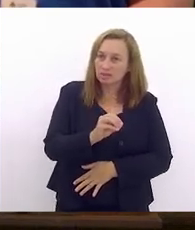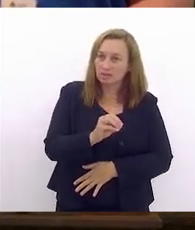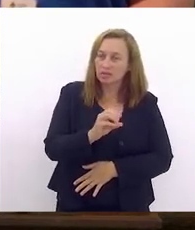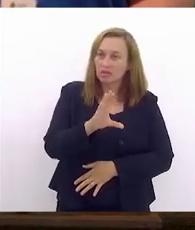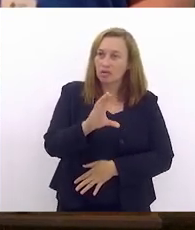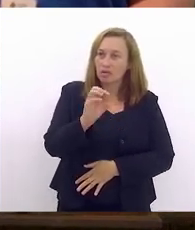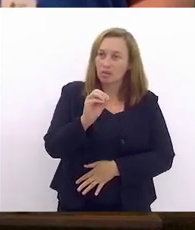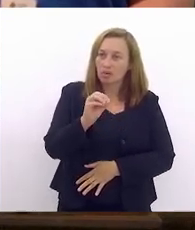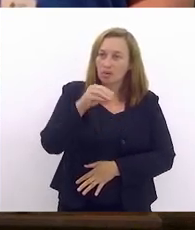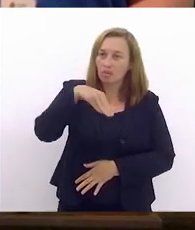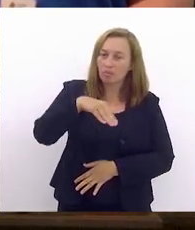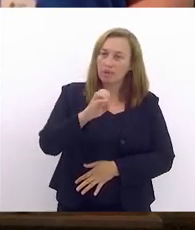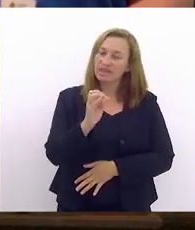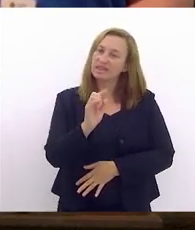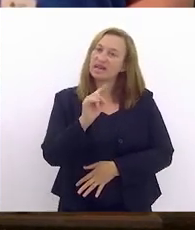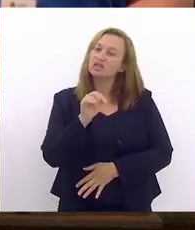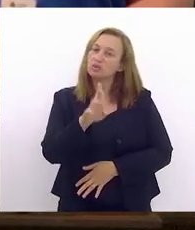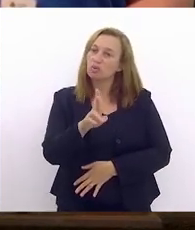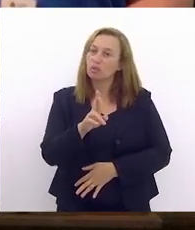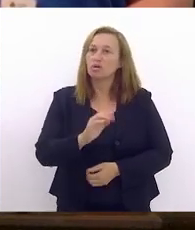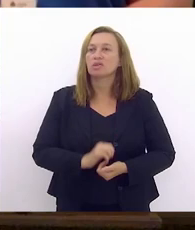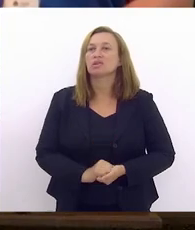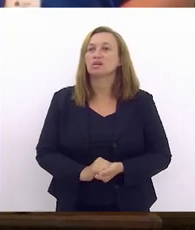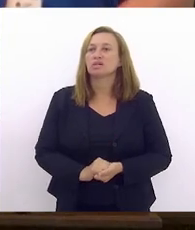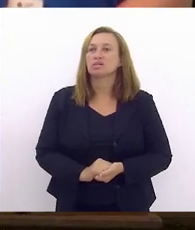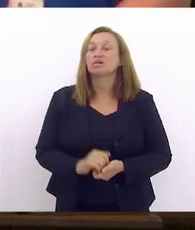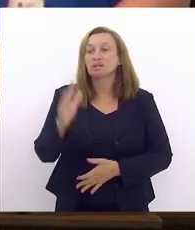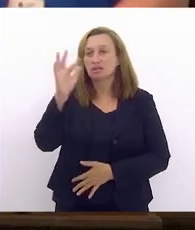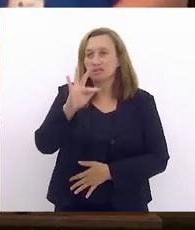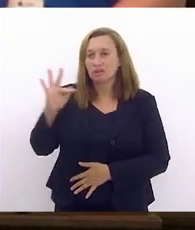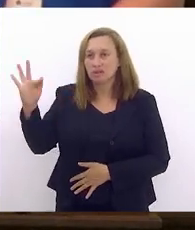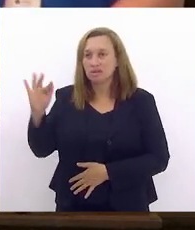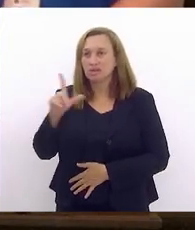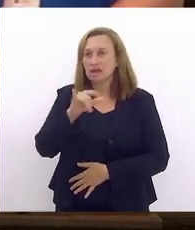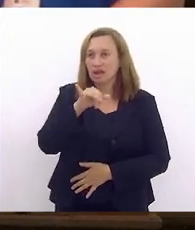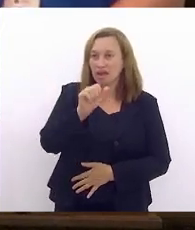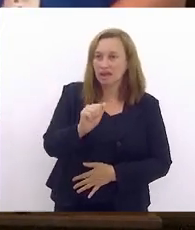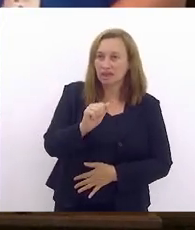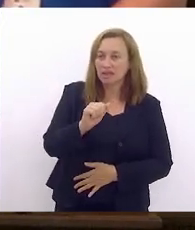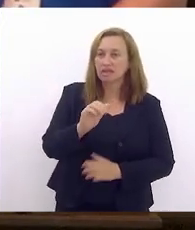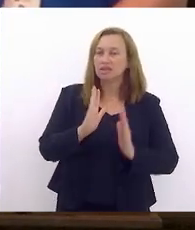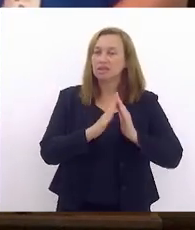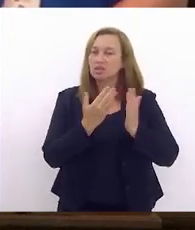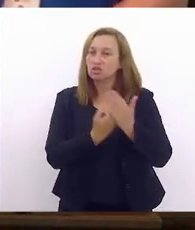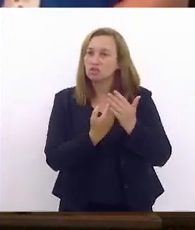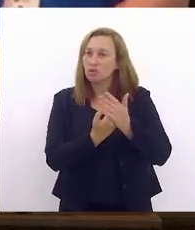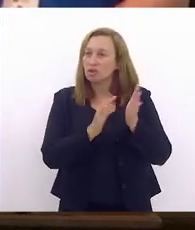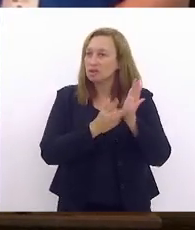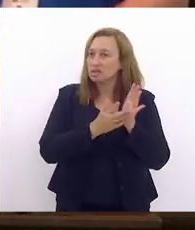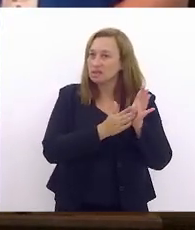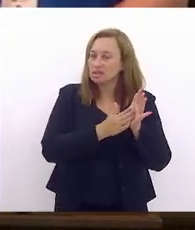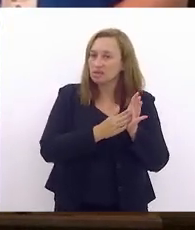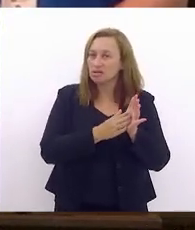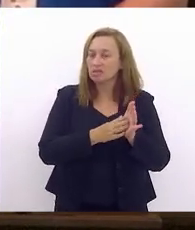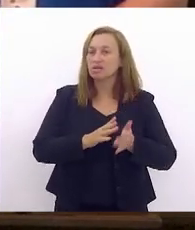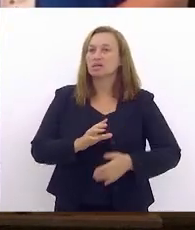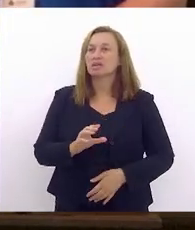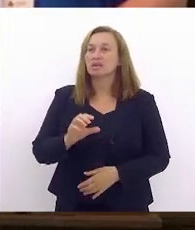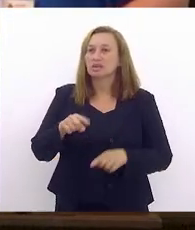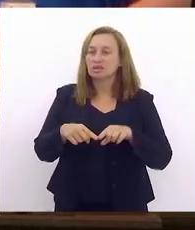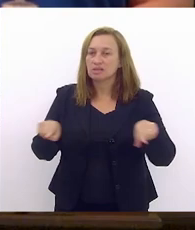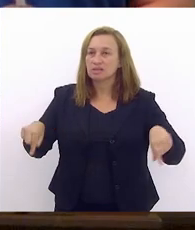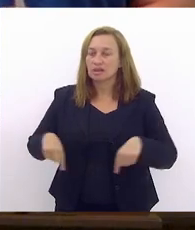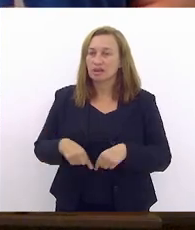Avelar, da Império Serrano e da Federação das Ligas da Escola de Samba, no salgão do